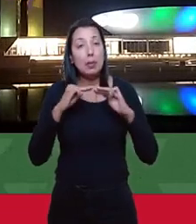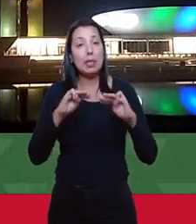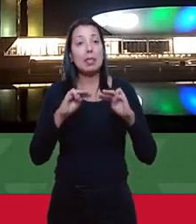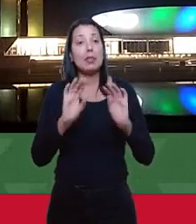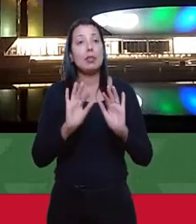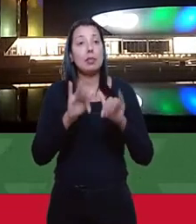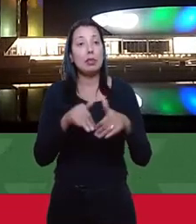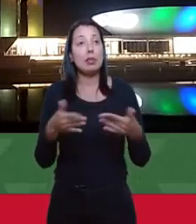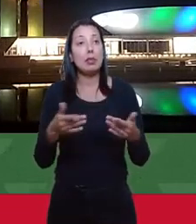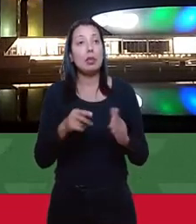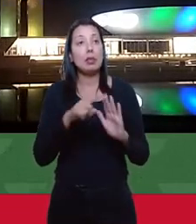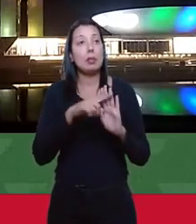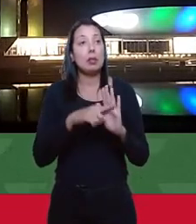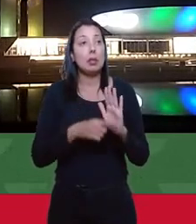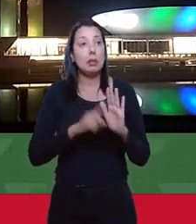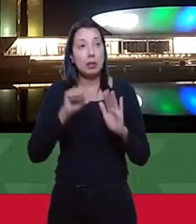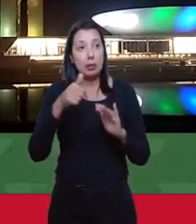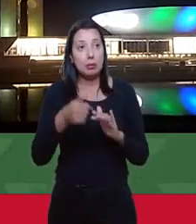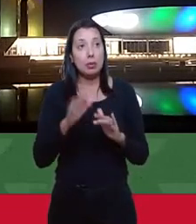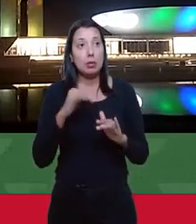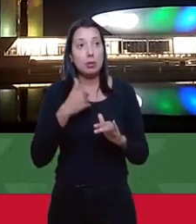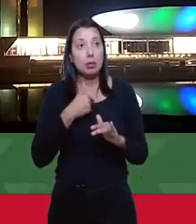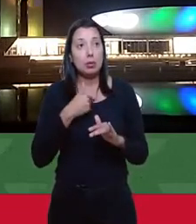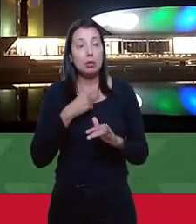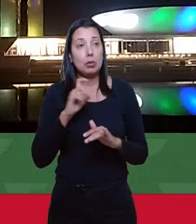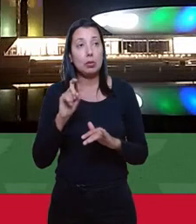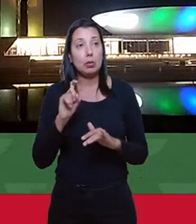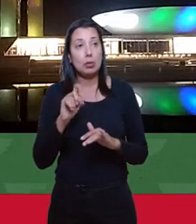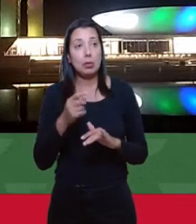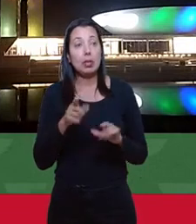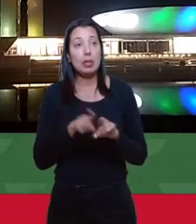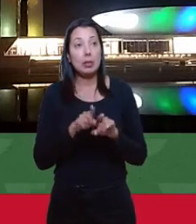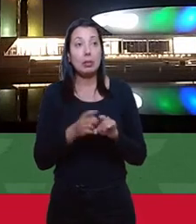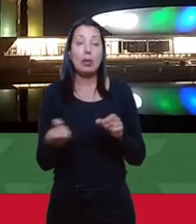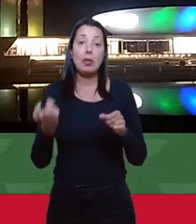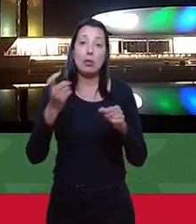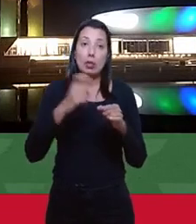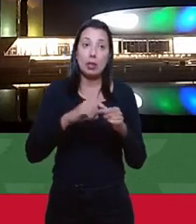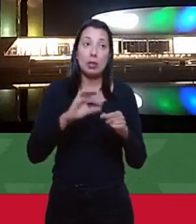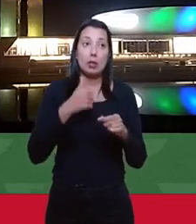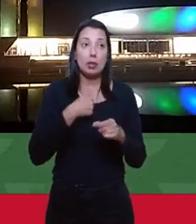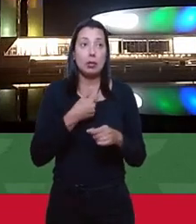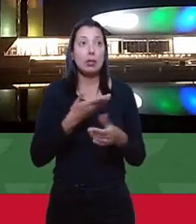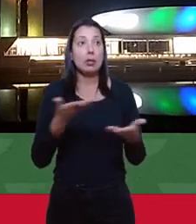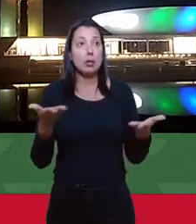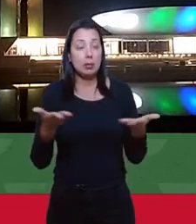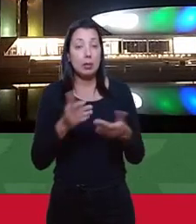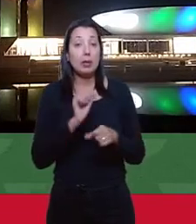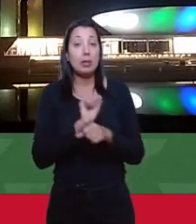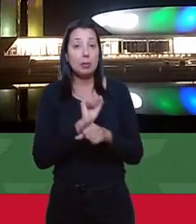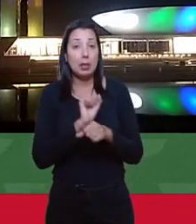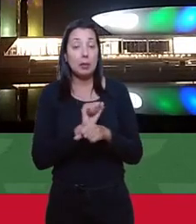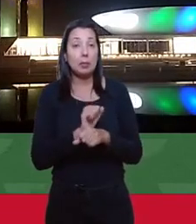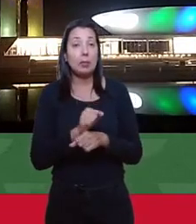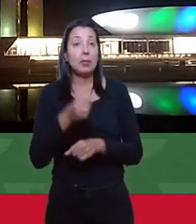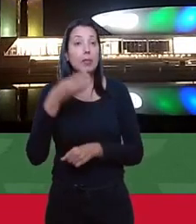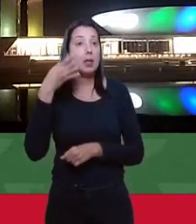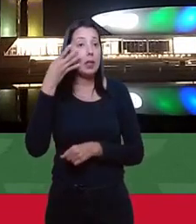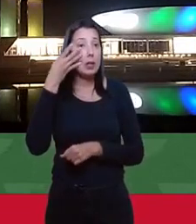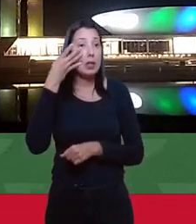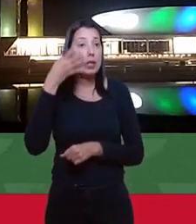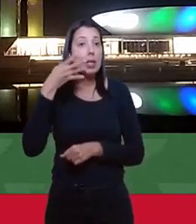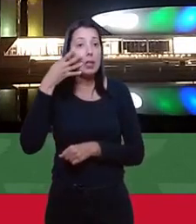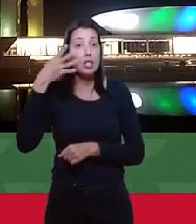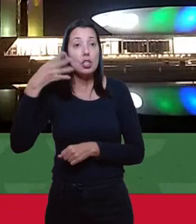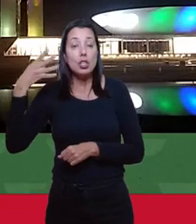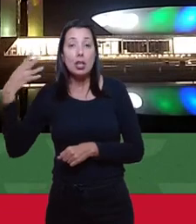ao final desse programa. E depois vamos ter o nosso ex-colega, né, talvez voltará a ser nosso colega, que esperamos que o Jean Willis possa voltar o